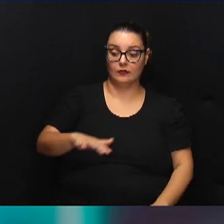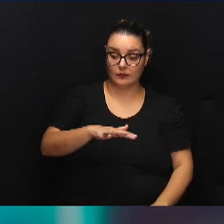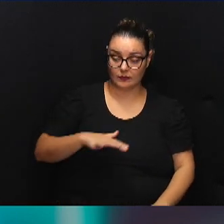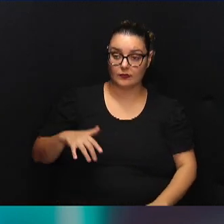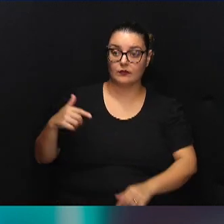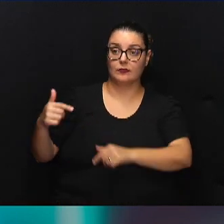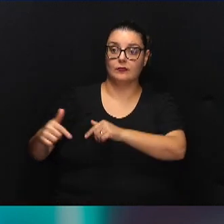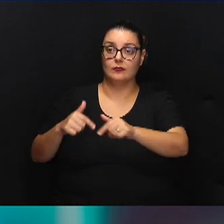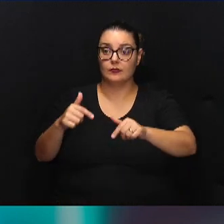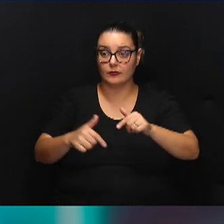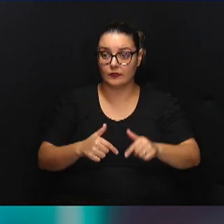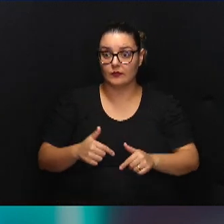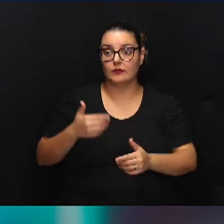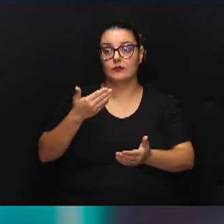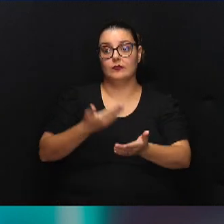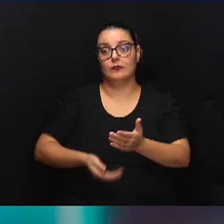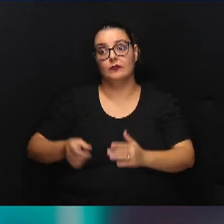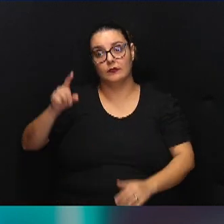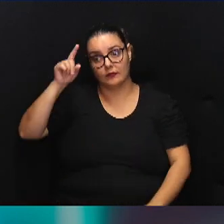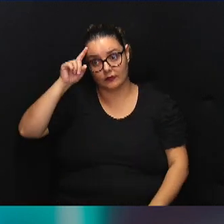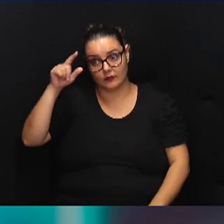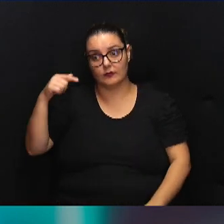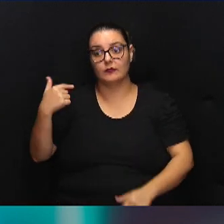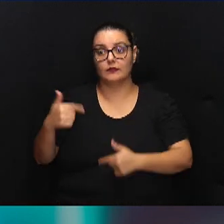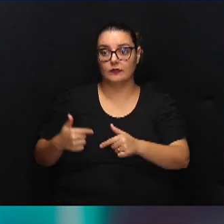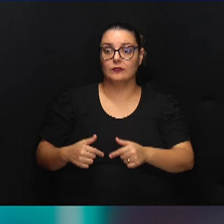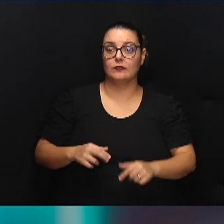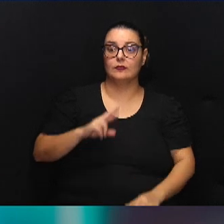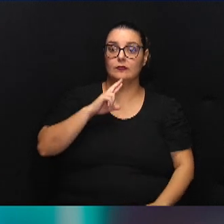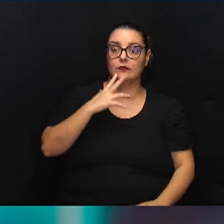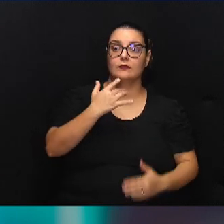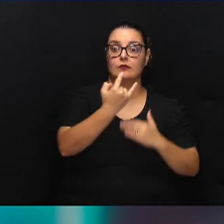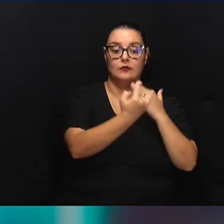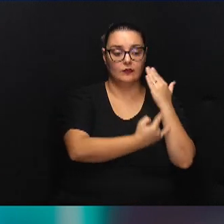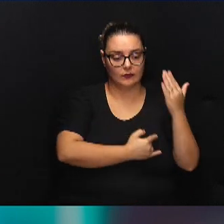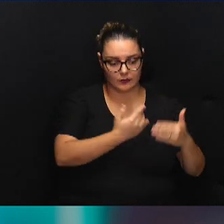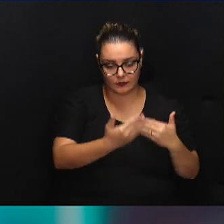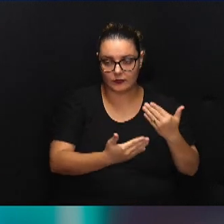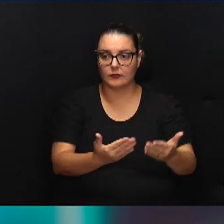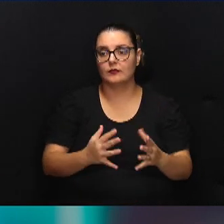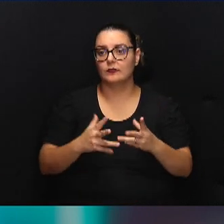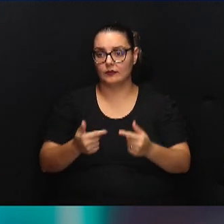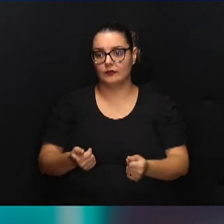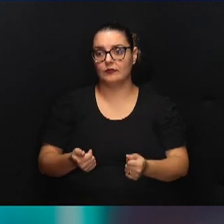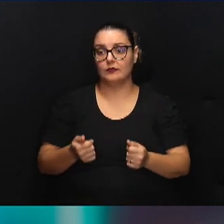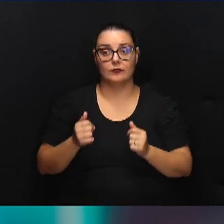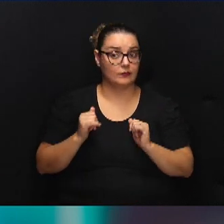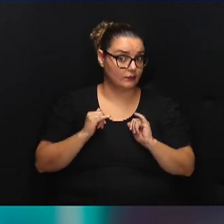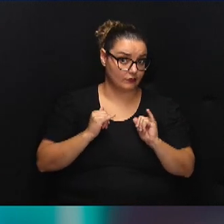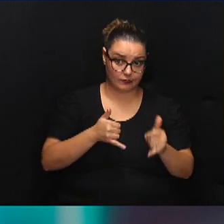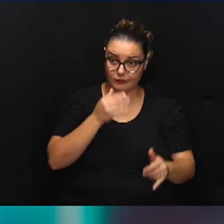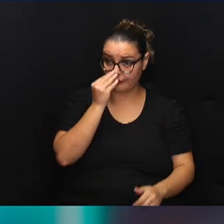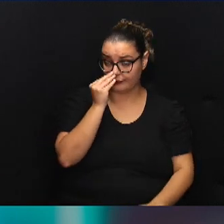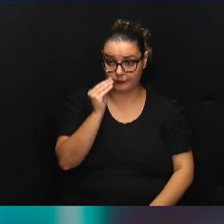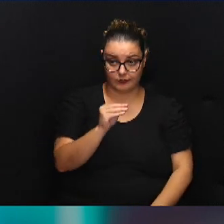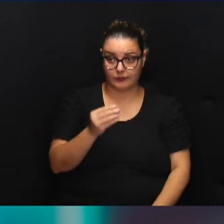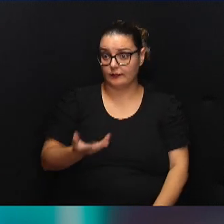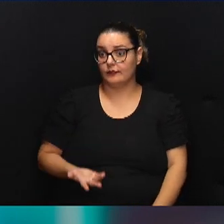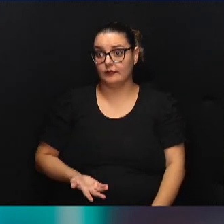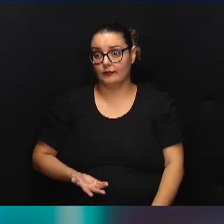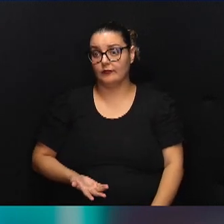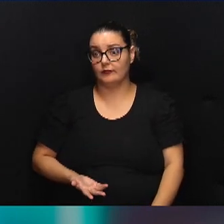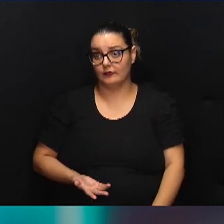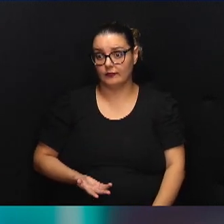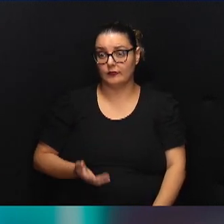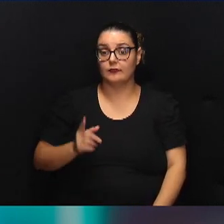elas precisam perder dias de trabalho para ir resolver as burocracias todas e estão sendo abandonadas, né? Elas estão sendo abandonadas